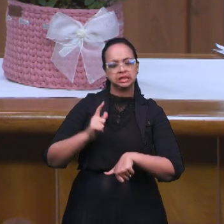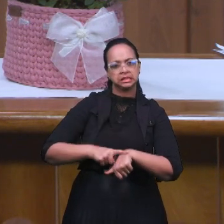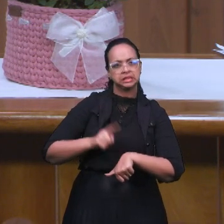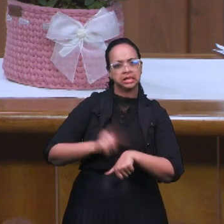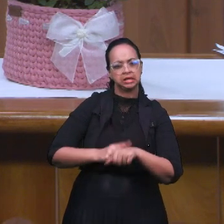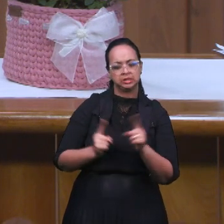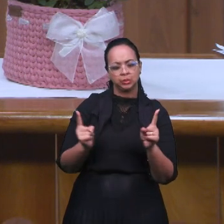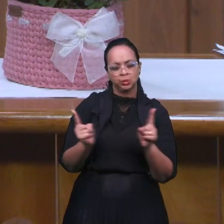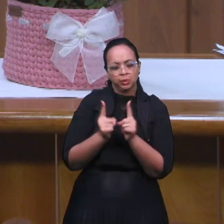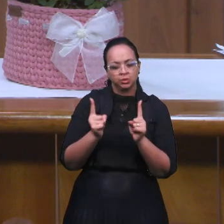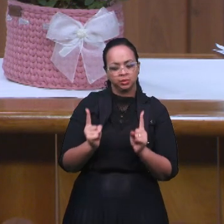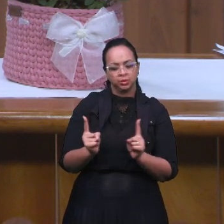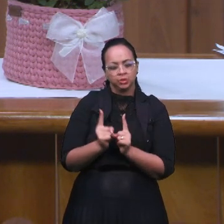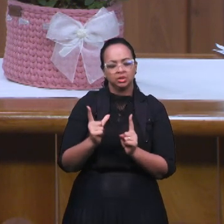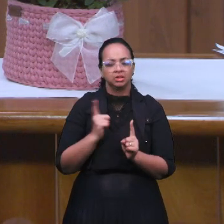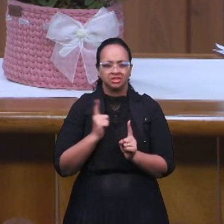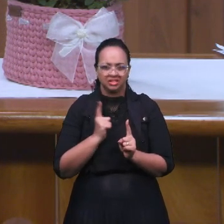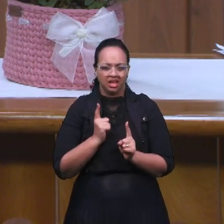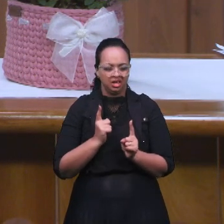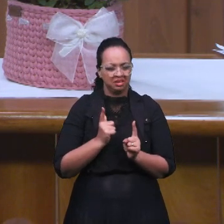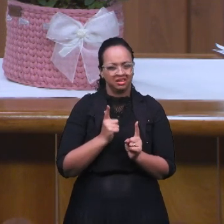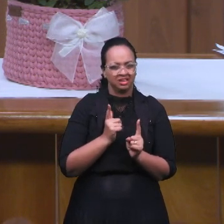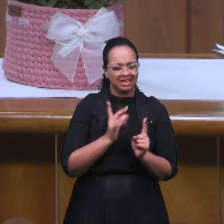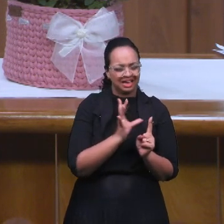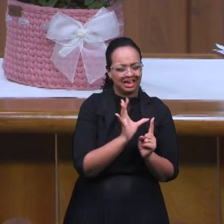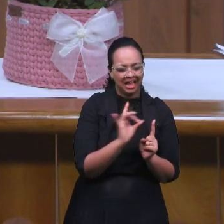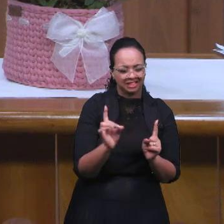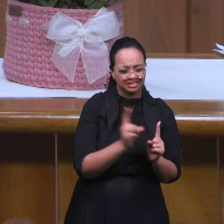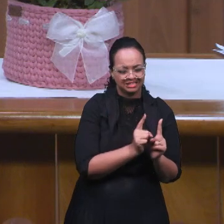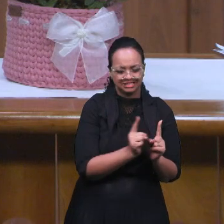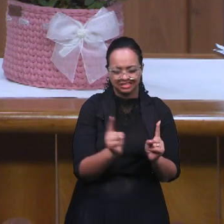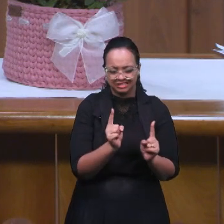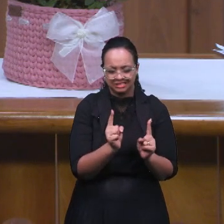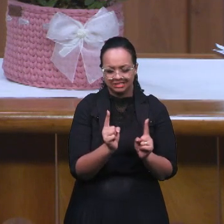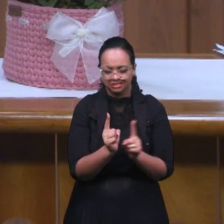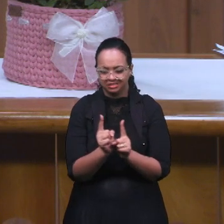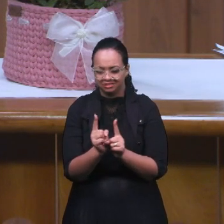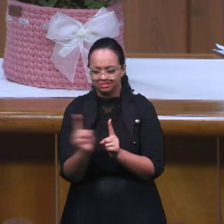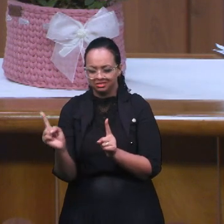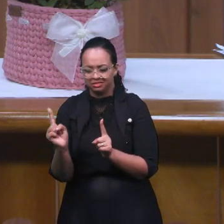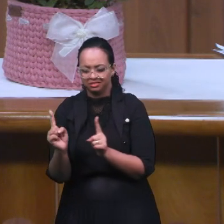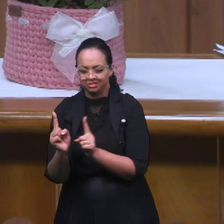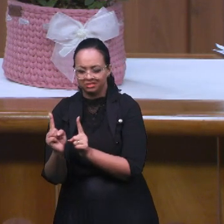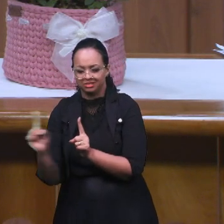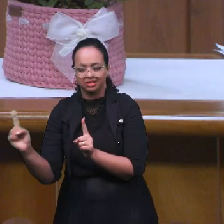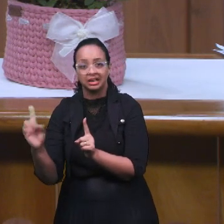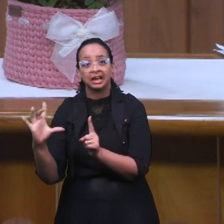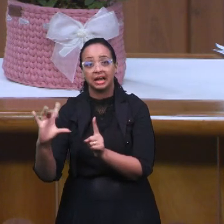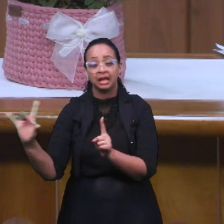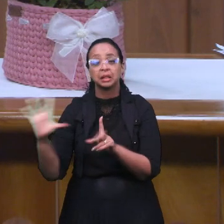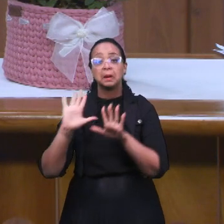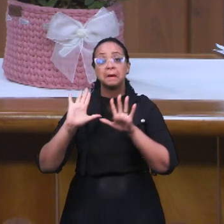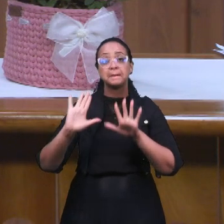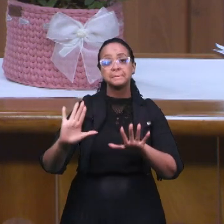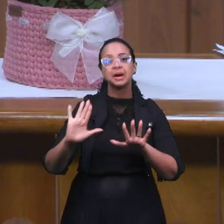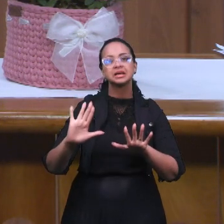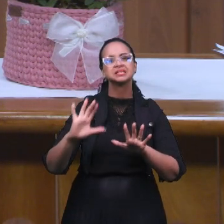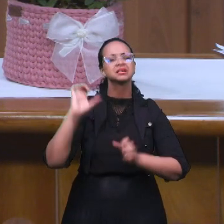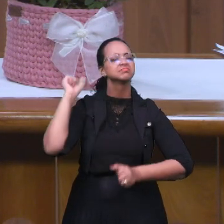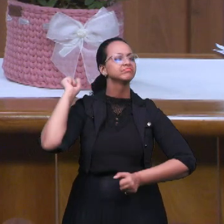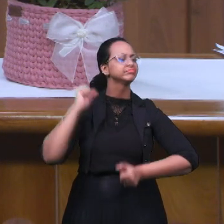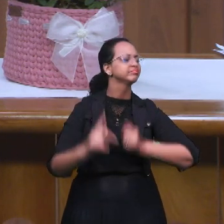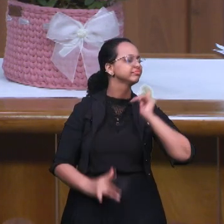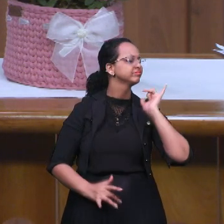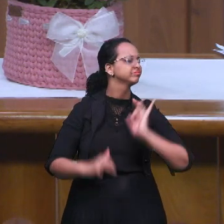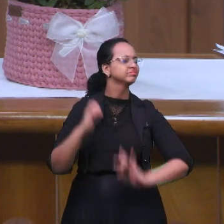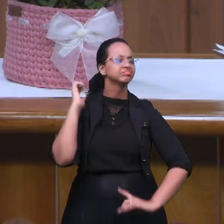para cada período, só que agora nós estamos vendo que a dosagem está toda derramada para essa